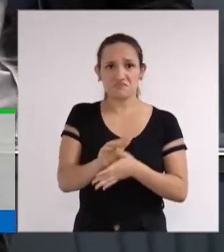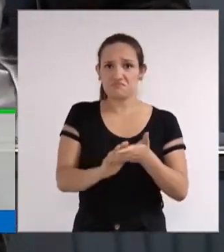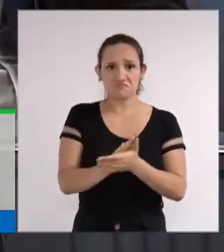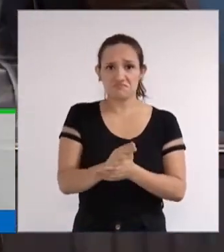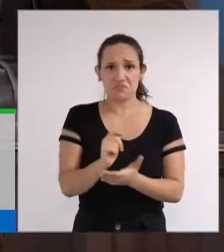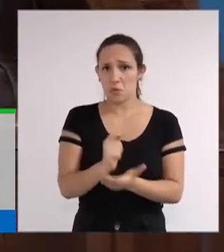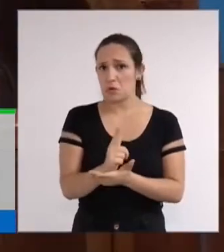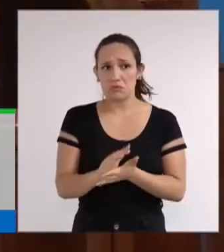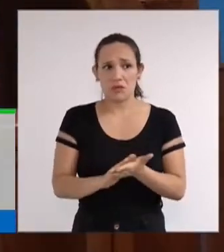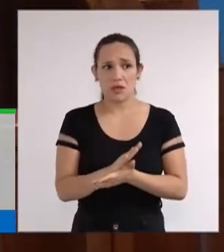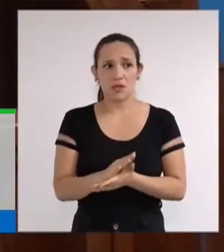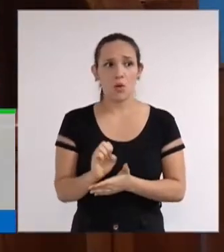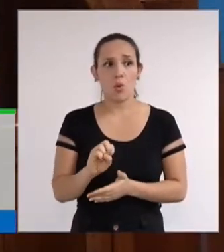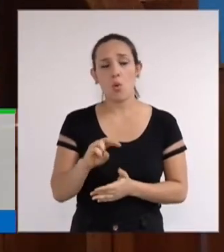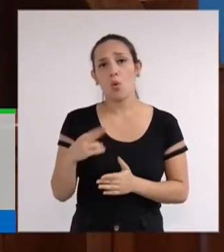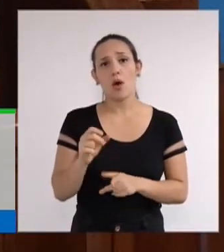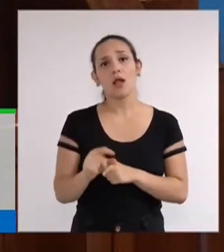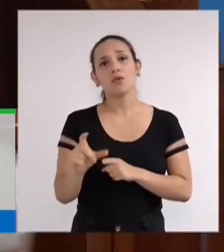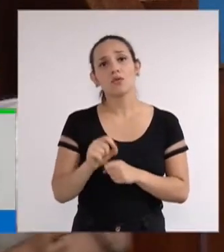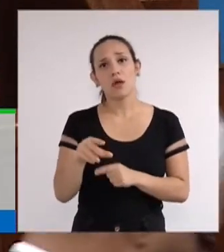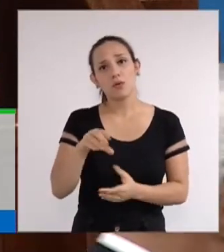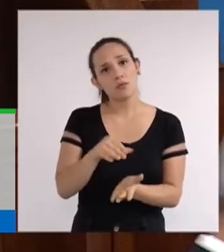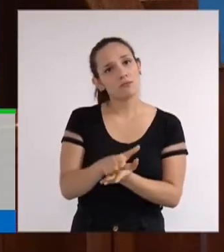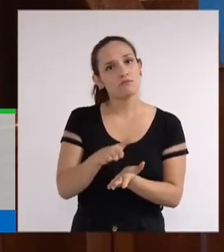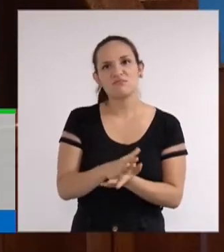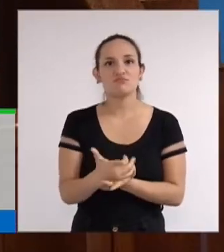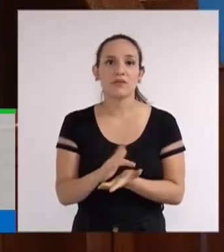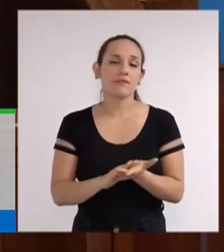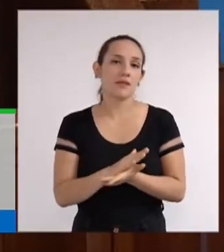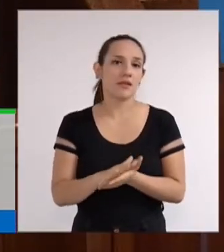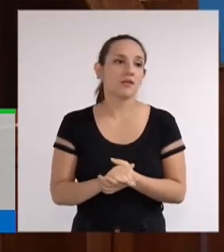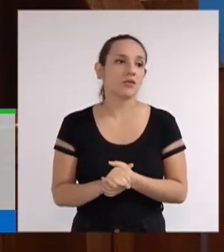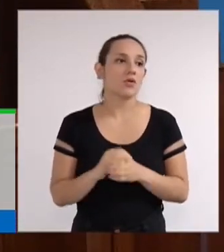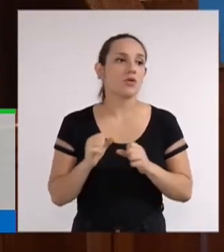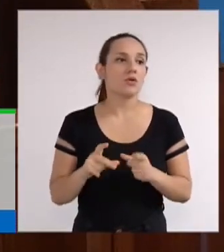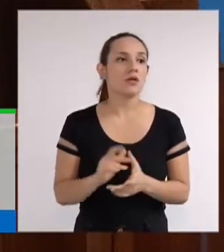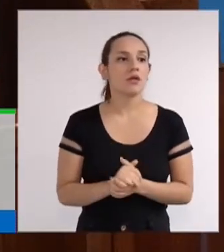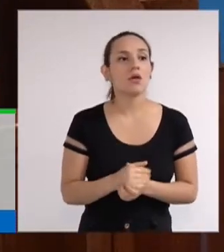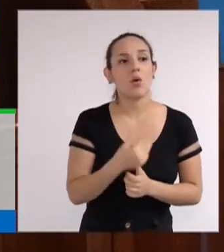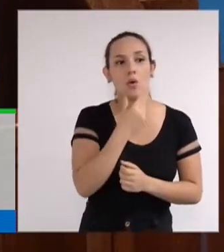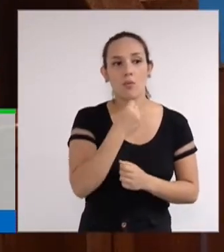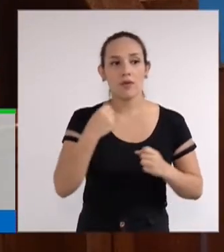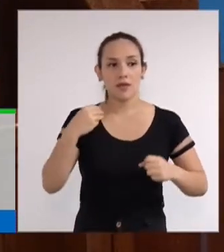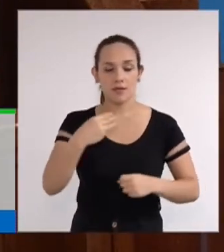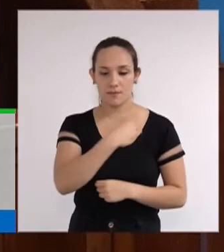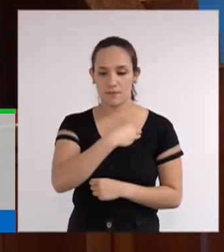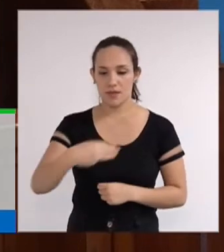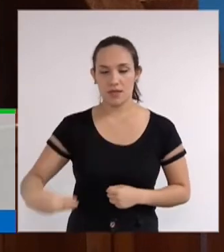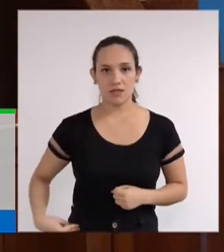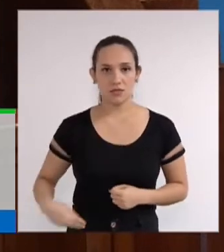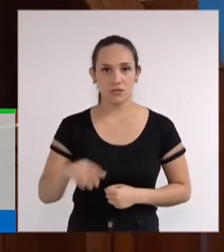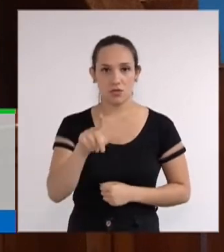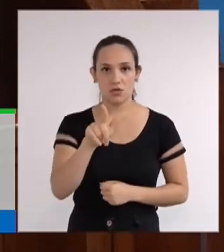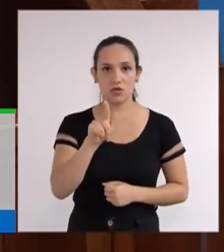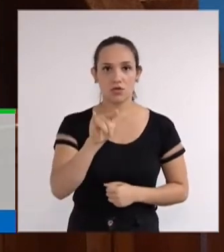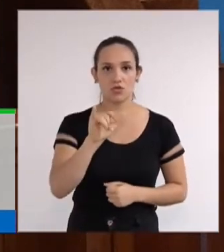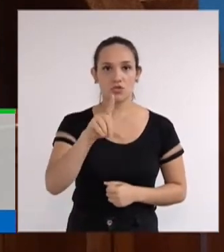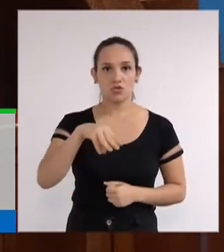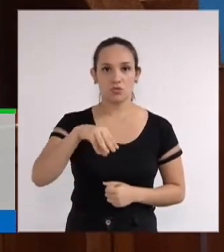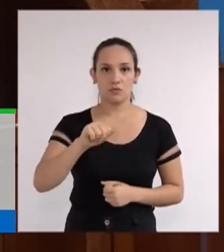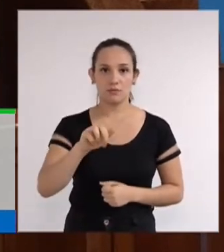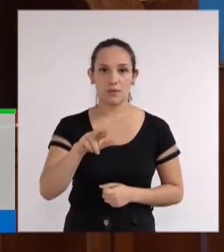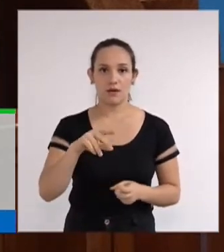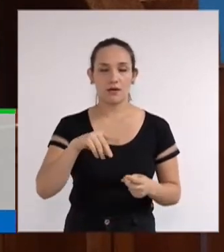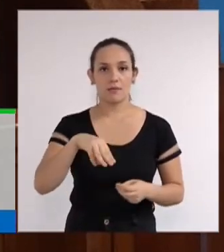de adquirir ou até de alugar os módulos impressores. O que o ministro Gilmar Mendes fez durante 2015 e 2016,